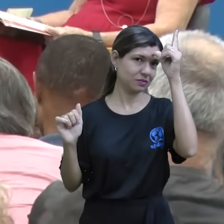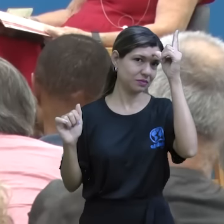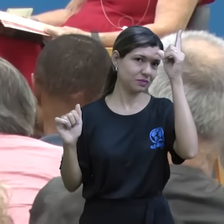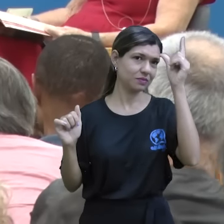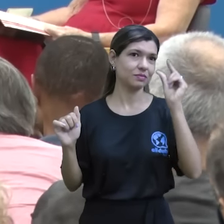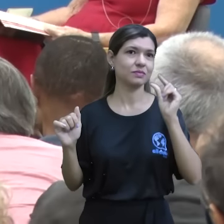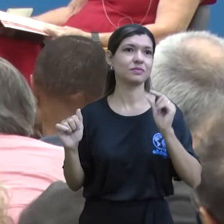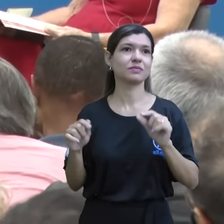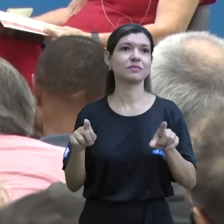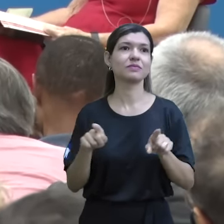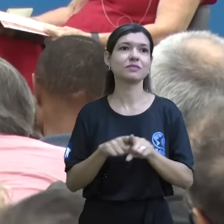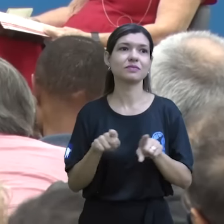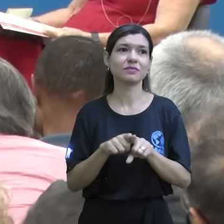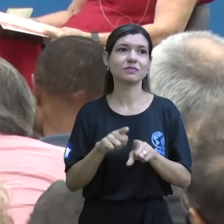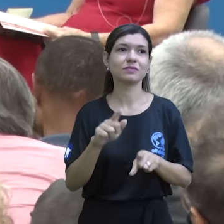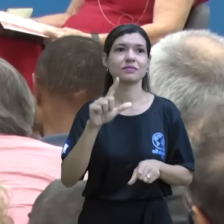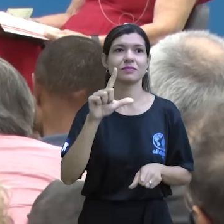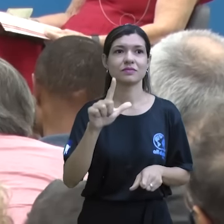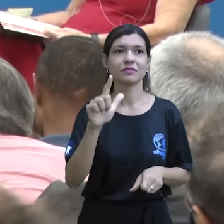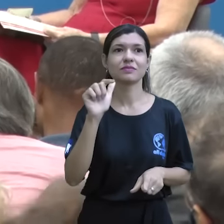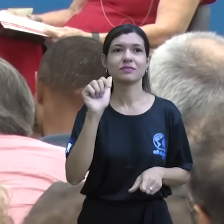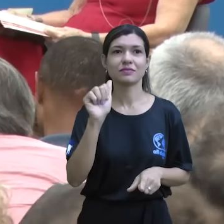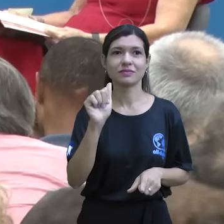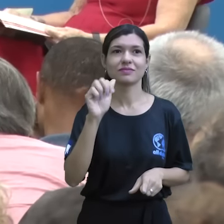Naturalmente. Javanês, ele era expert. Né?